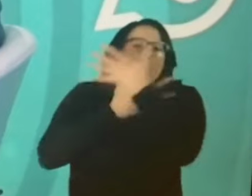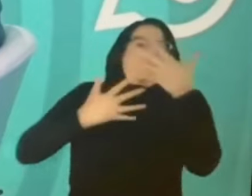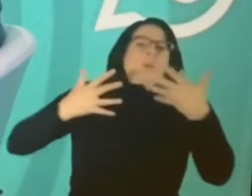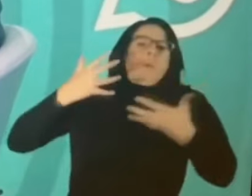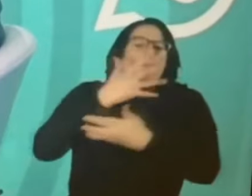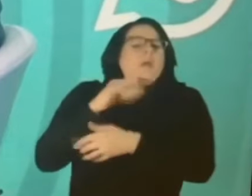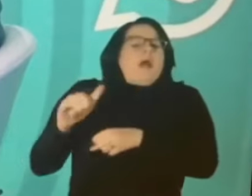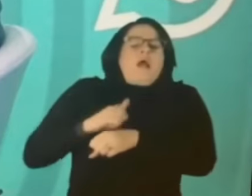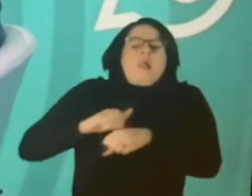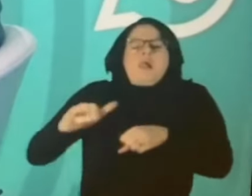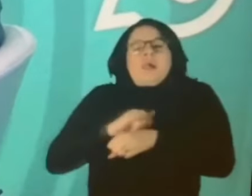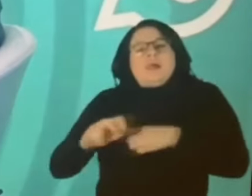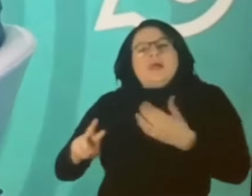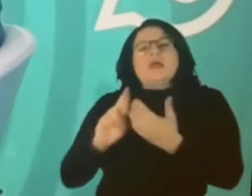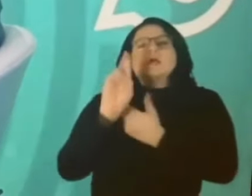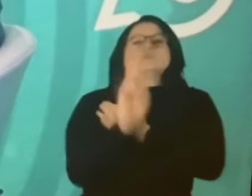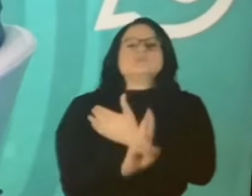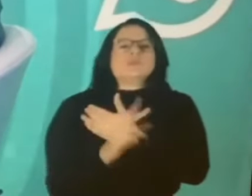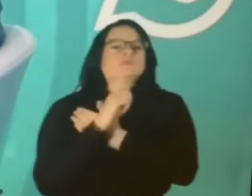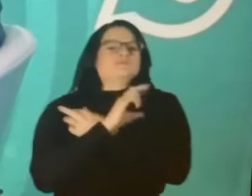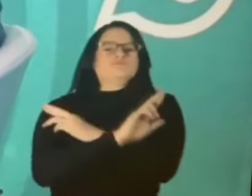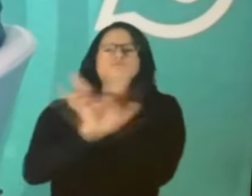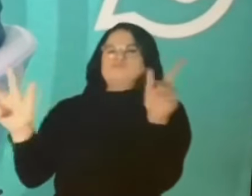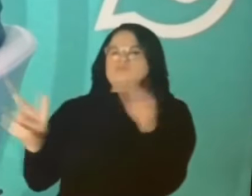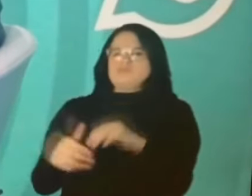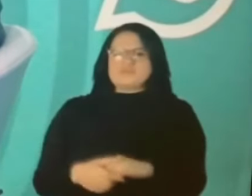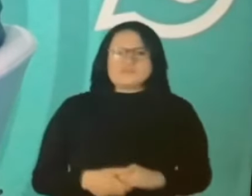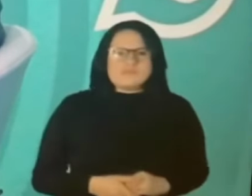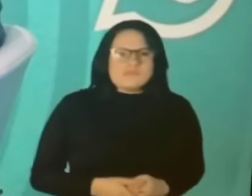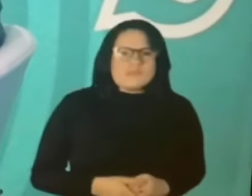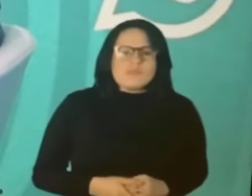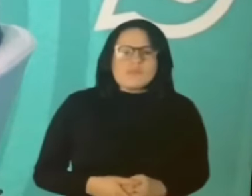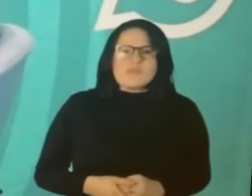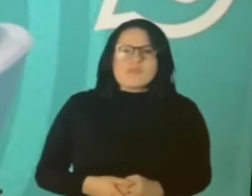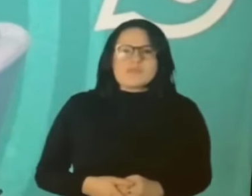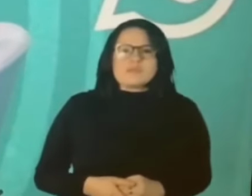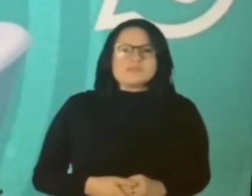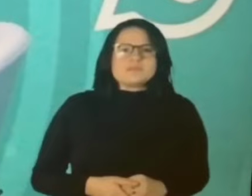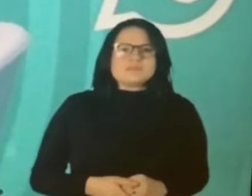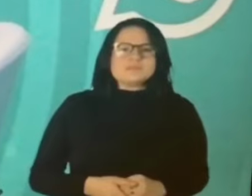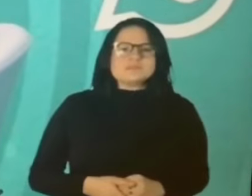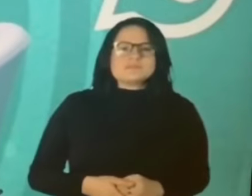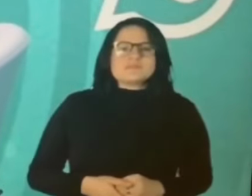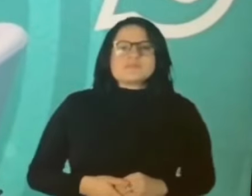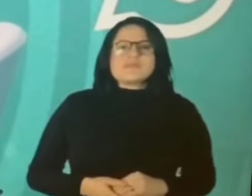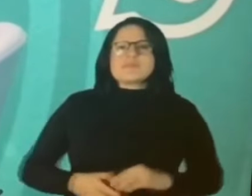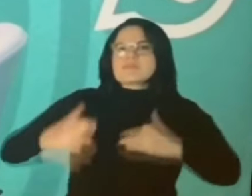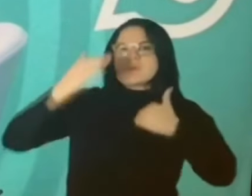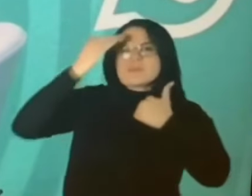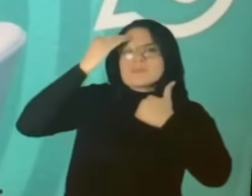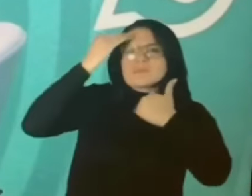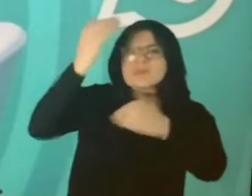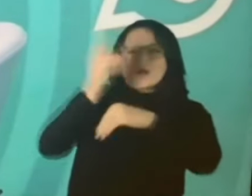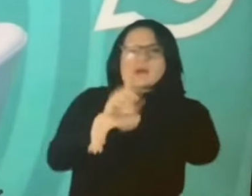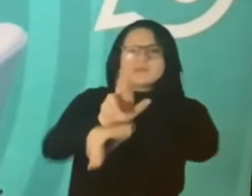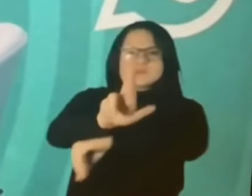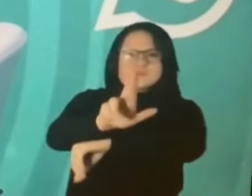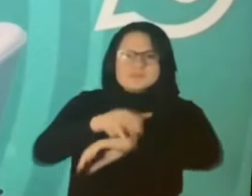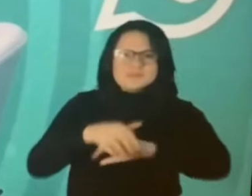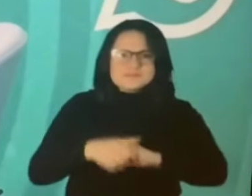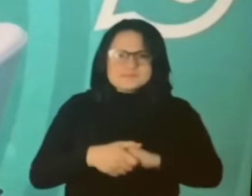E isso, o lawfare, não faz bem à democracia brasileira. Muito obrigado, doutor Adriano,